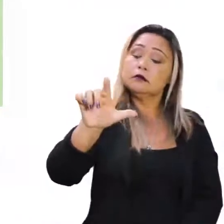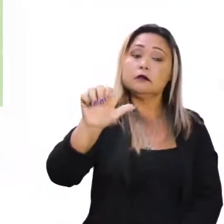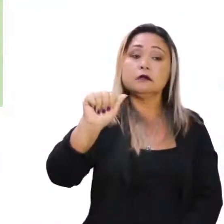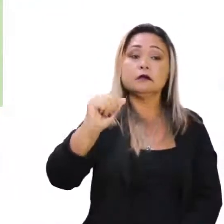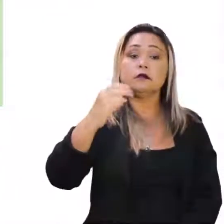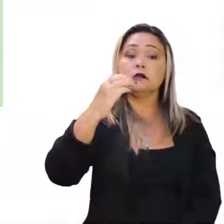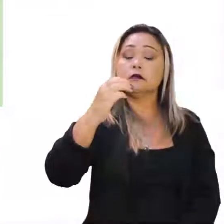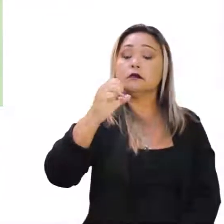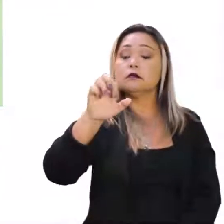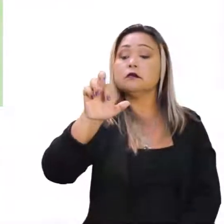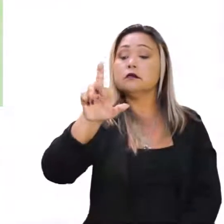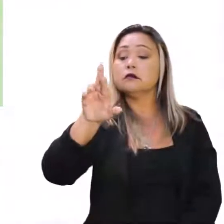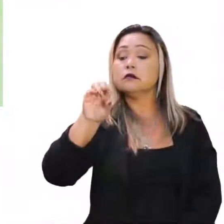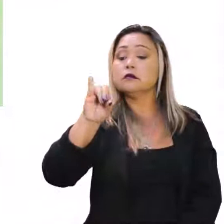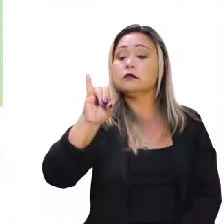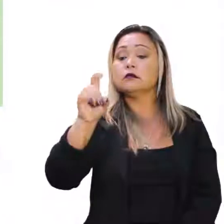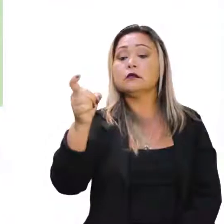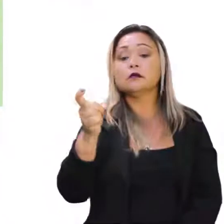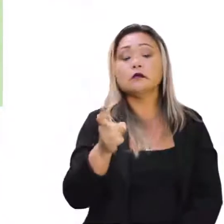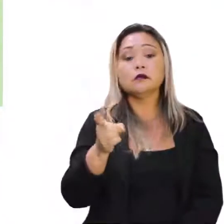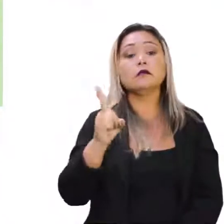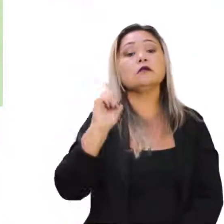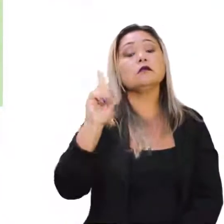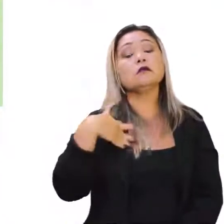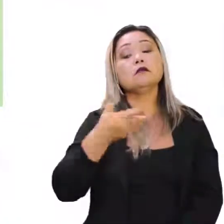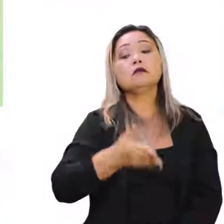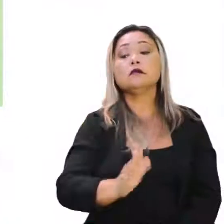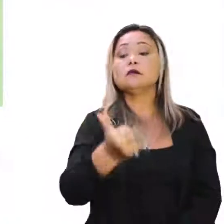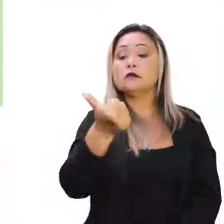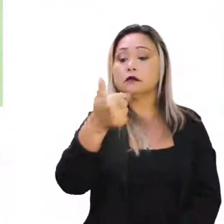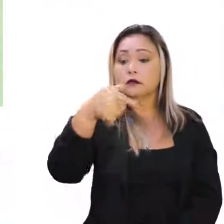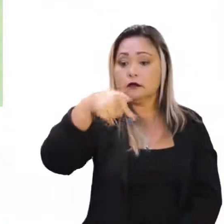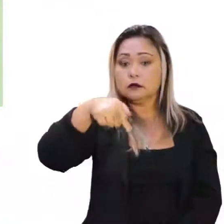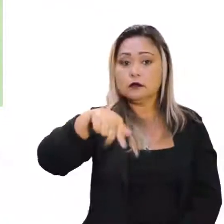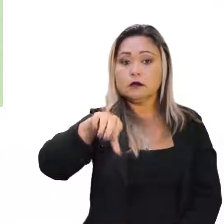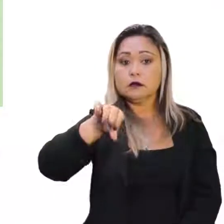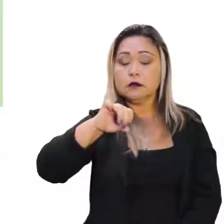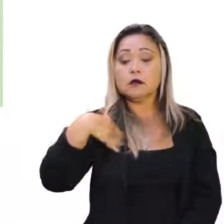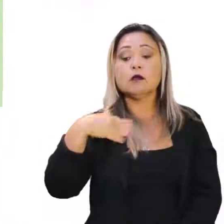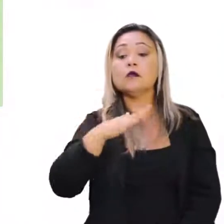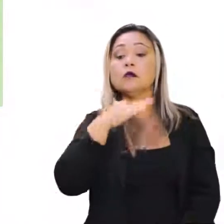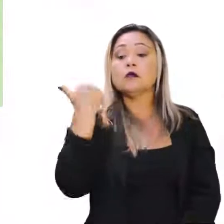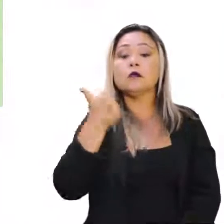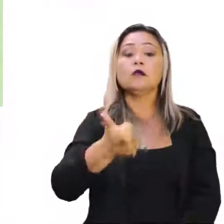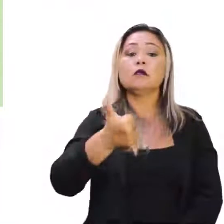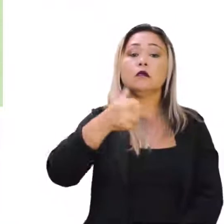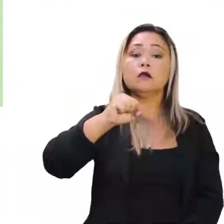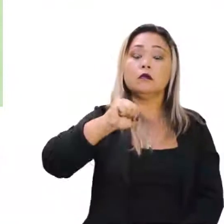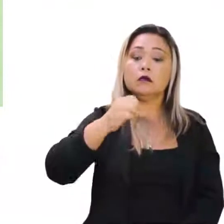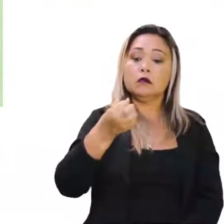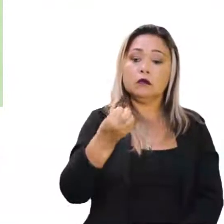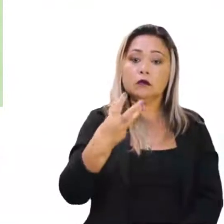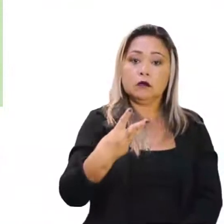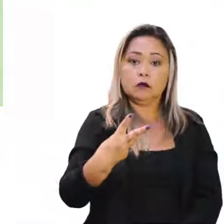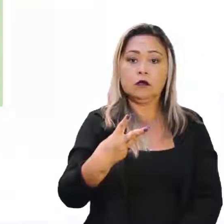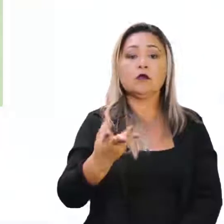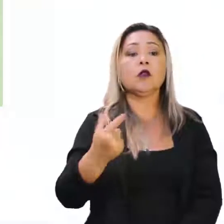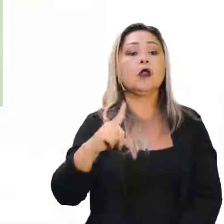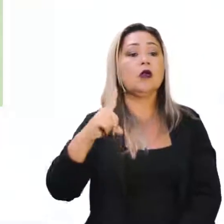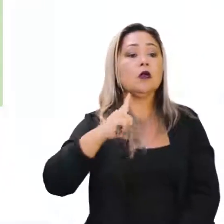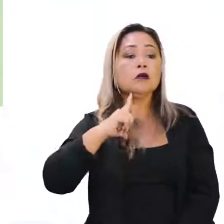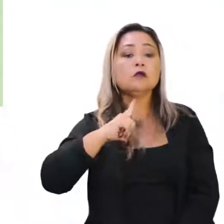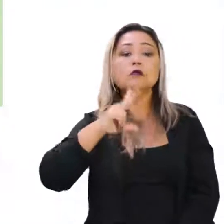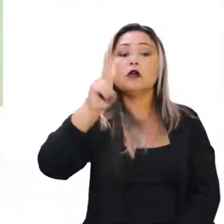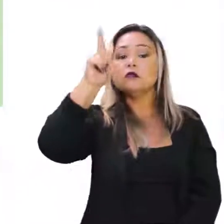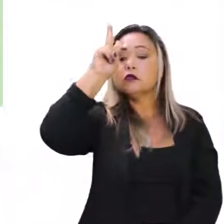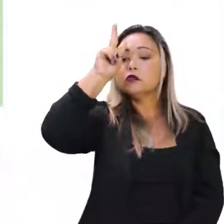1798, ele nasceu em 1978 e morreu em 1863. Então, se detém sobre a história política, né, desde o início da sua carreira.